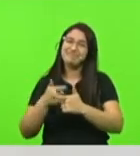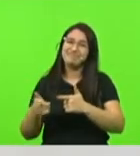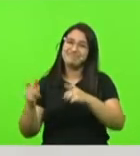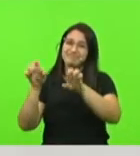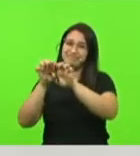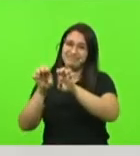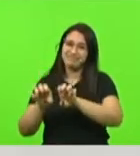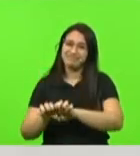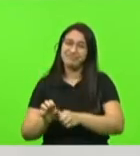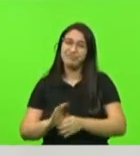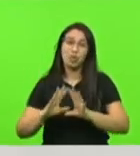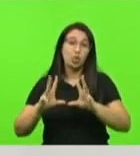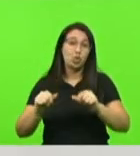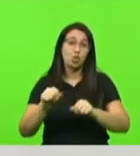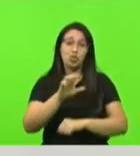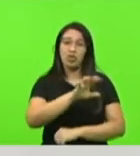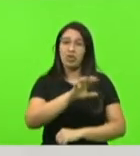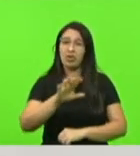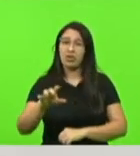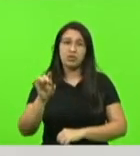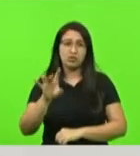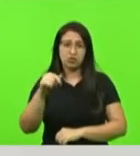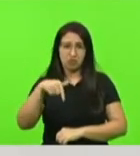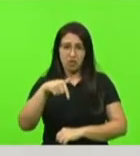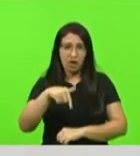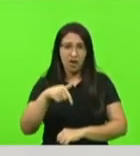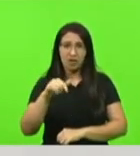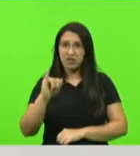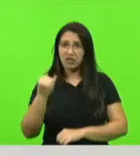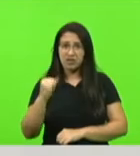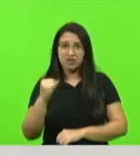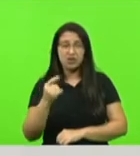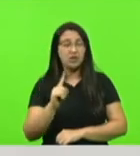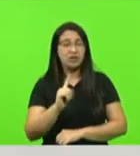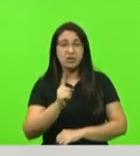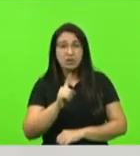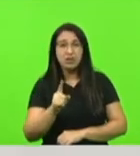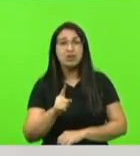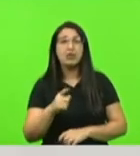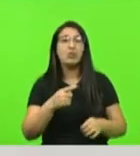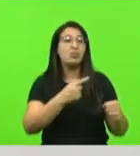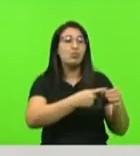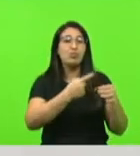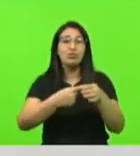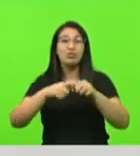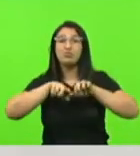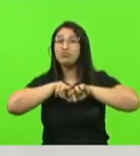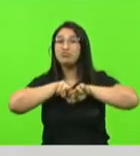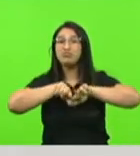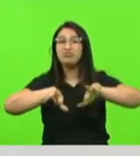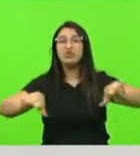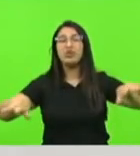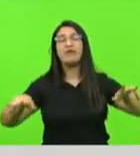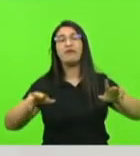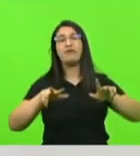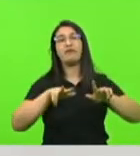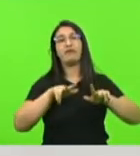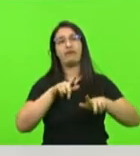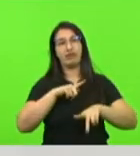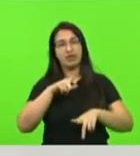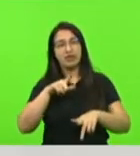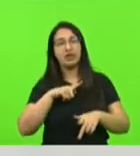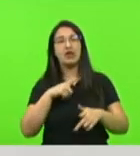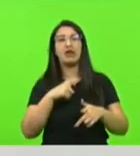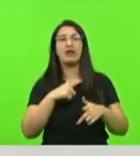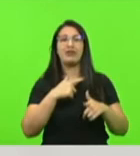E é em toda a região, não é só aqui, no Vale do Itajaí, não é só na região de Florianópolis, em todo o estado de Santa Catarina, que a